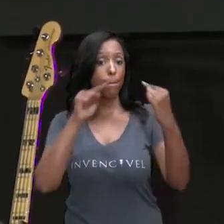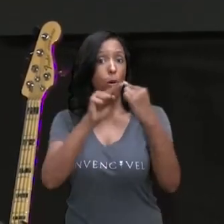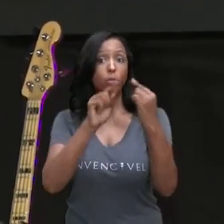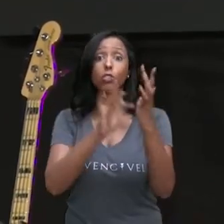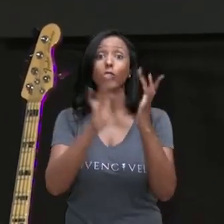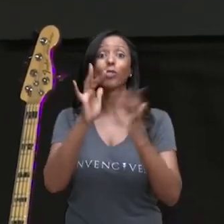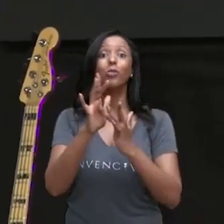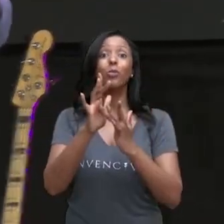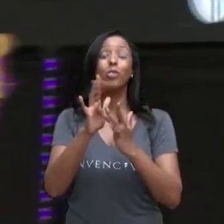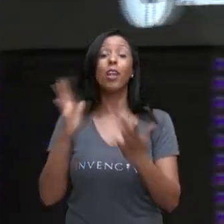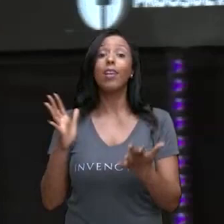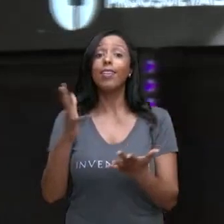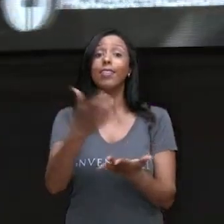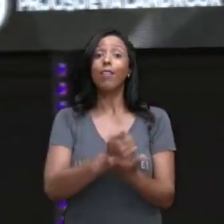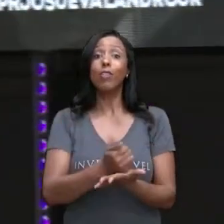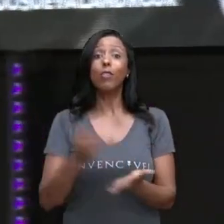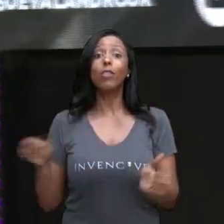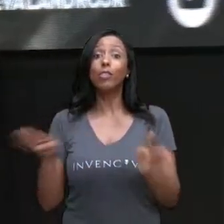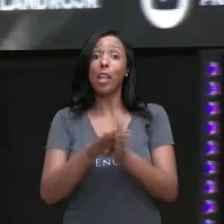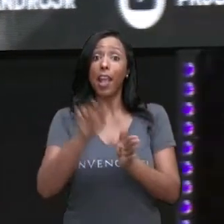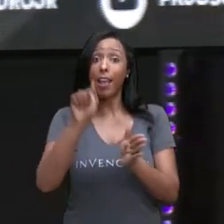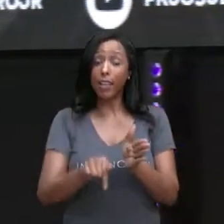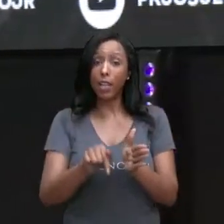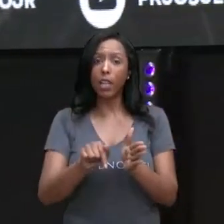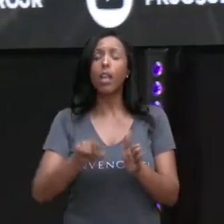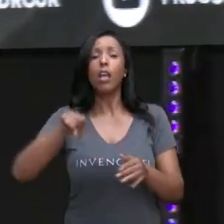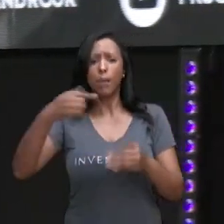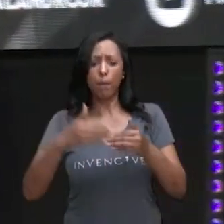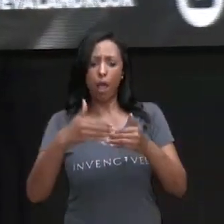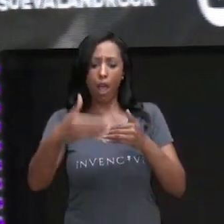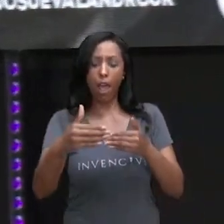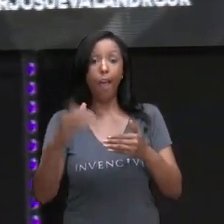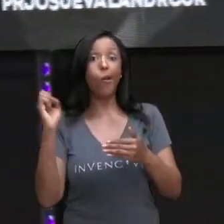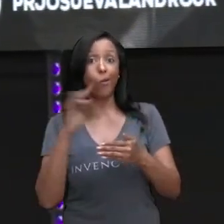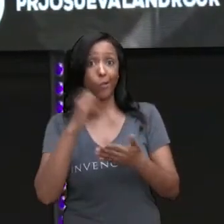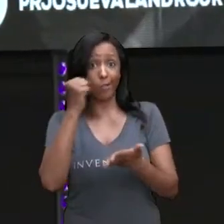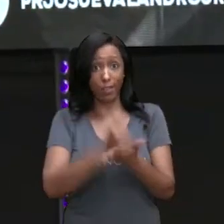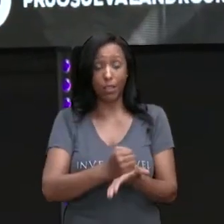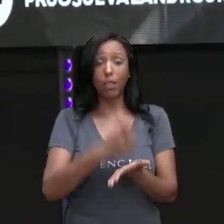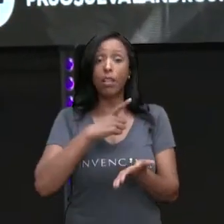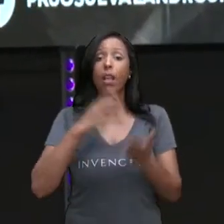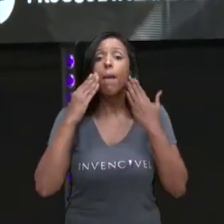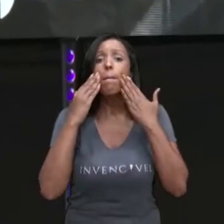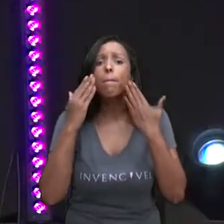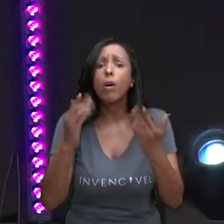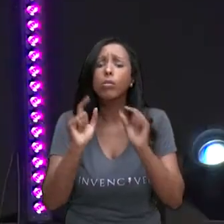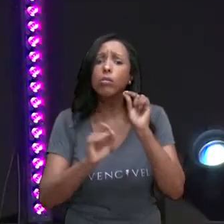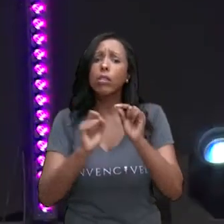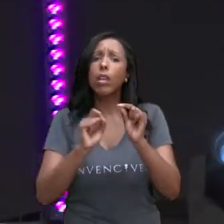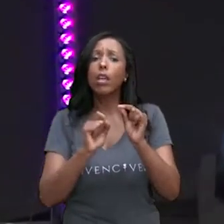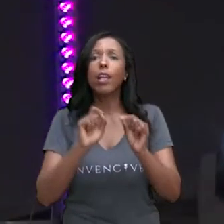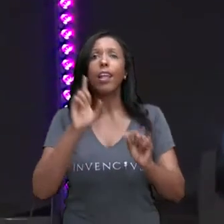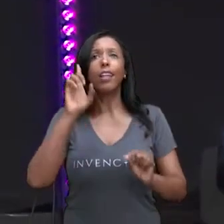como foi a vinda do Messias, o que o Messias fez aqui, e como foi a continuidade da vida dele aqui. Por quê?